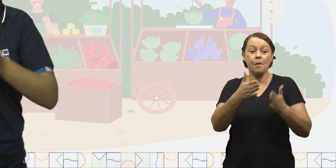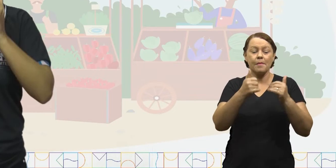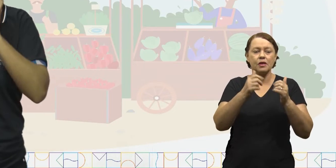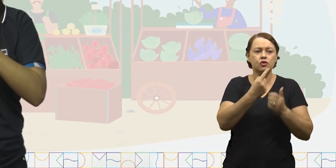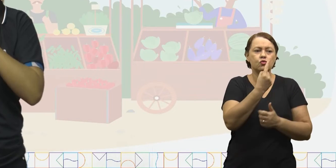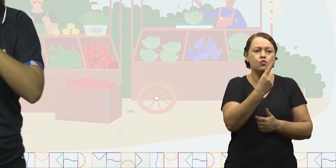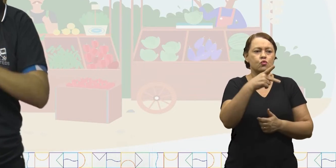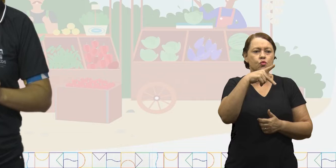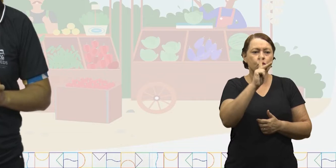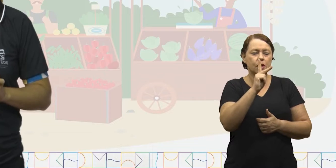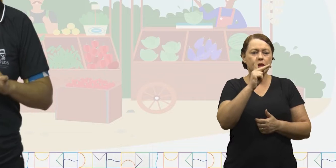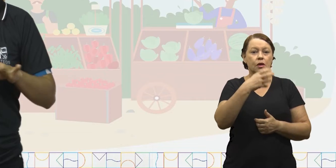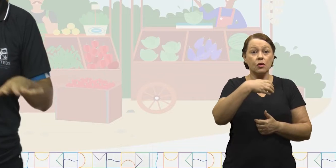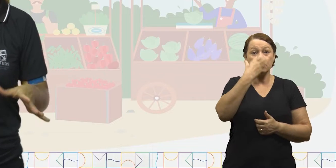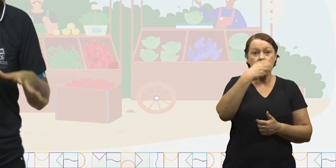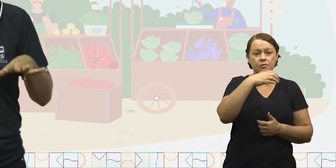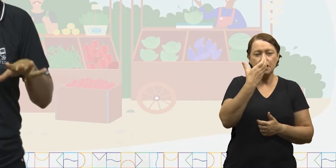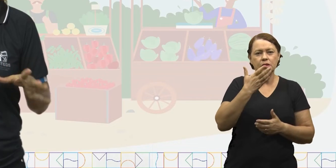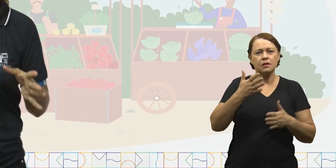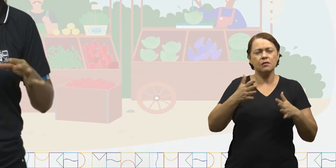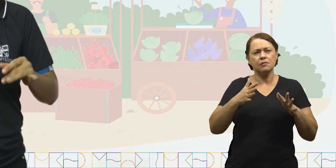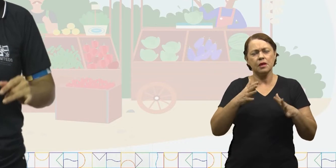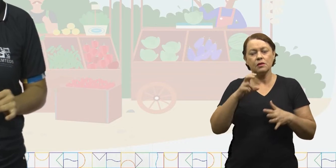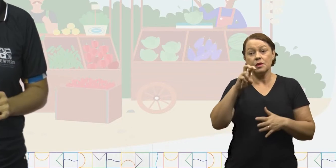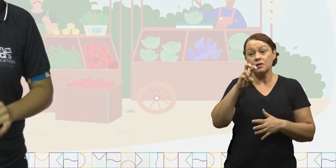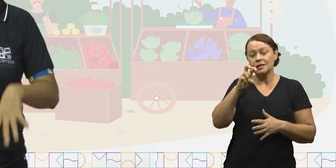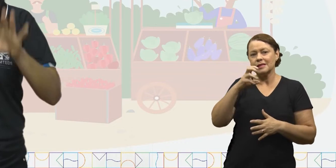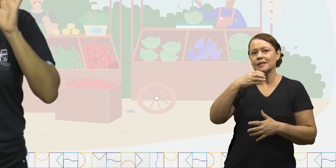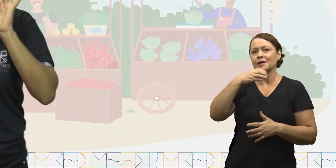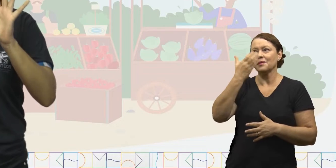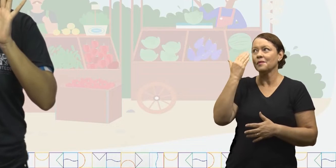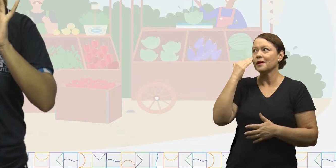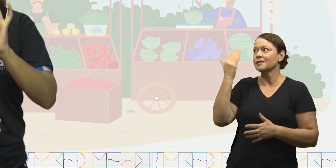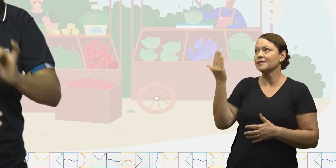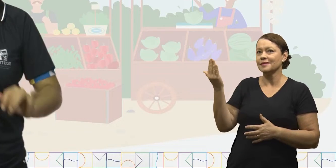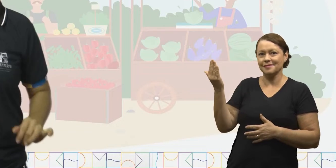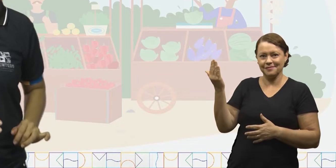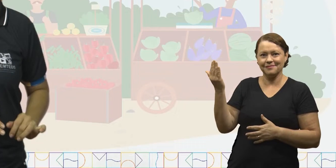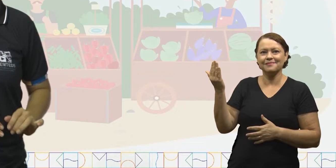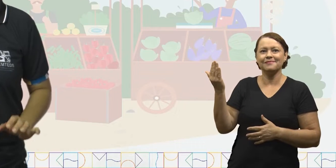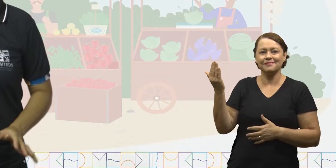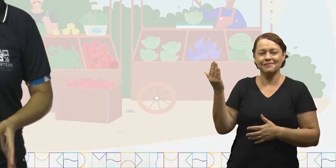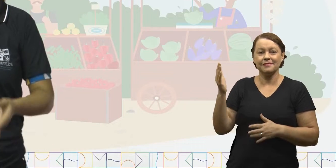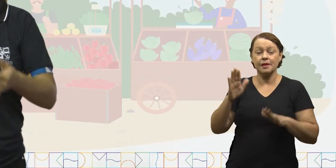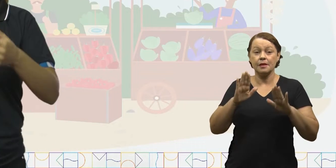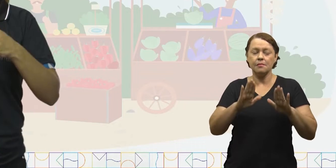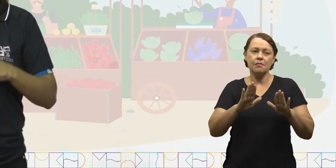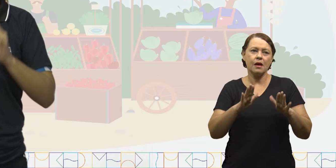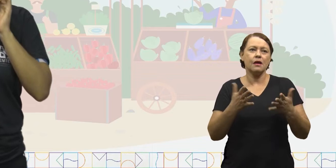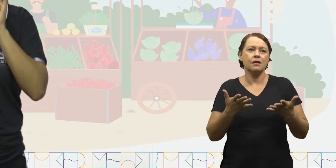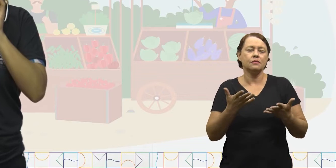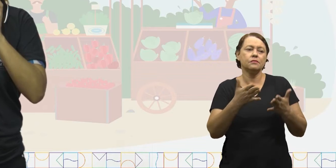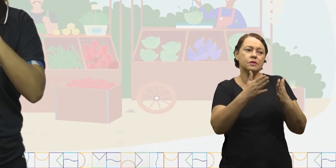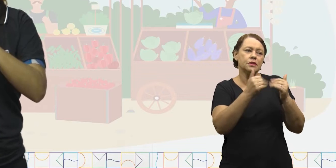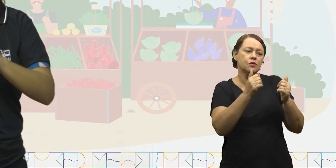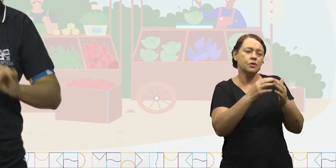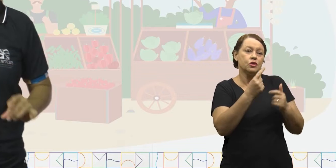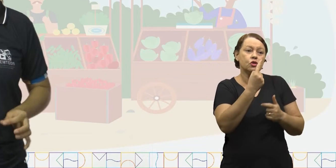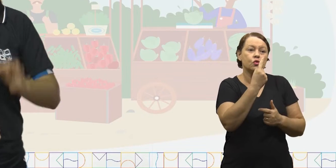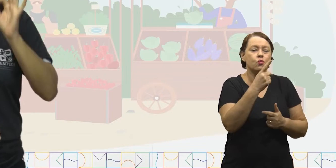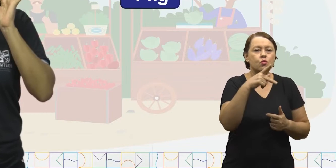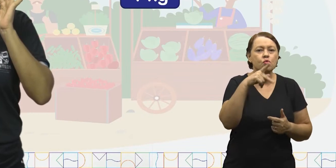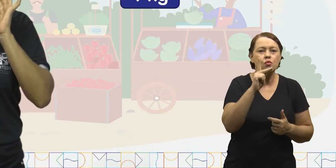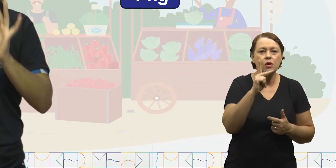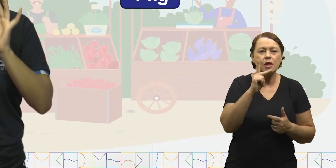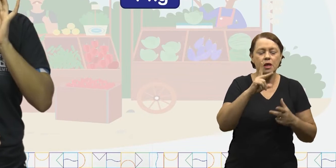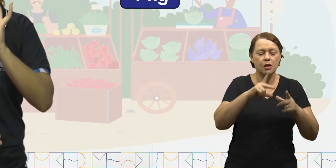pedisse 1 quilo de maçã, dava aproximadamente 5 maçãs. Mas se eu